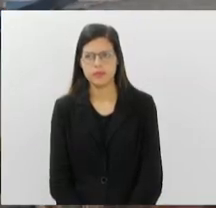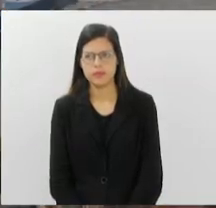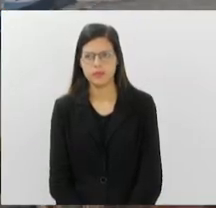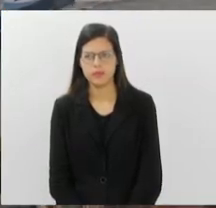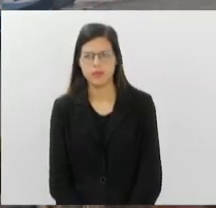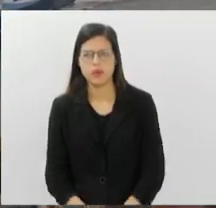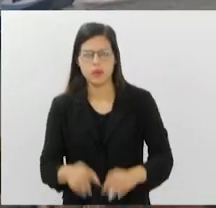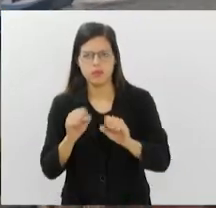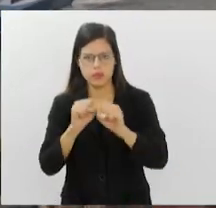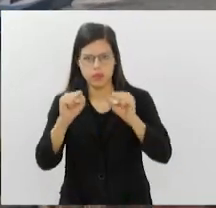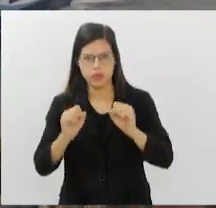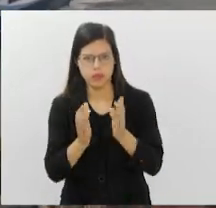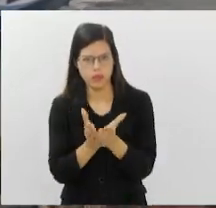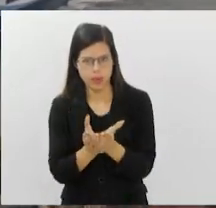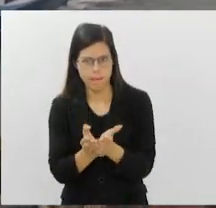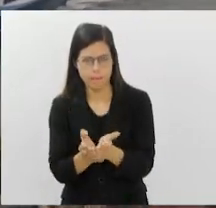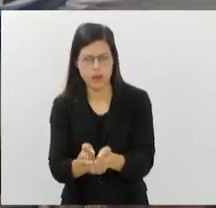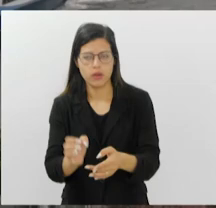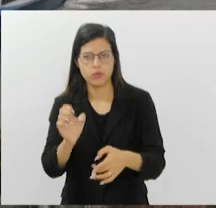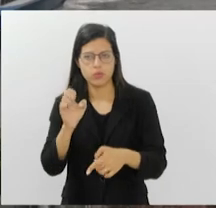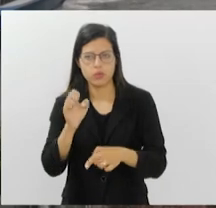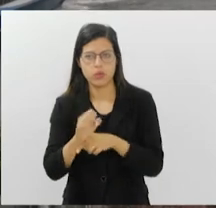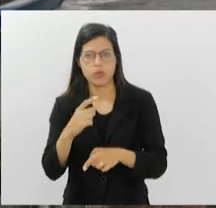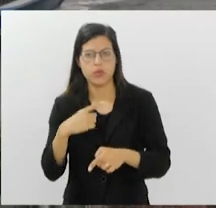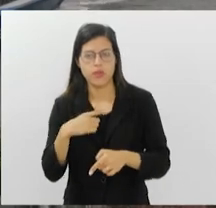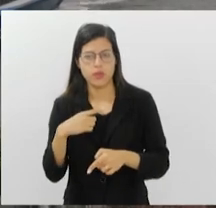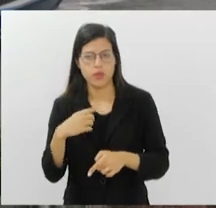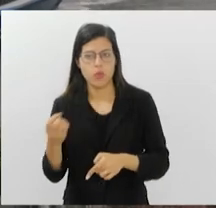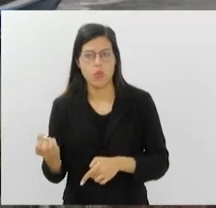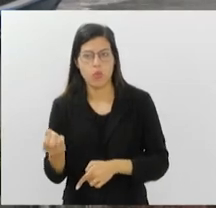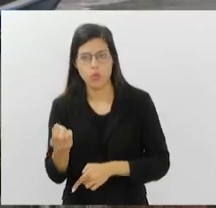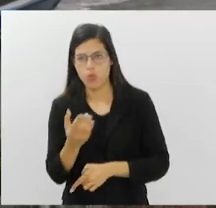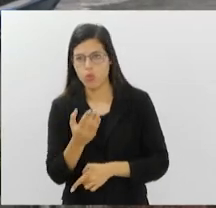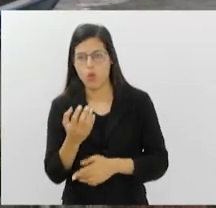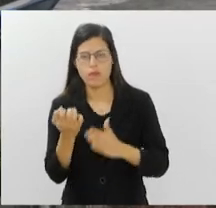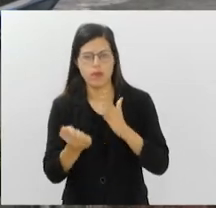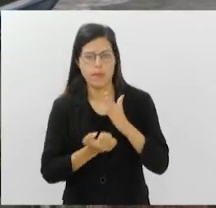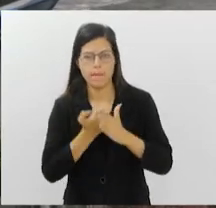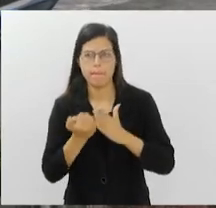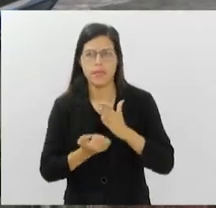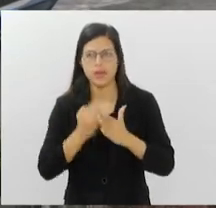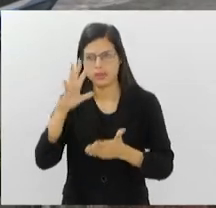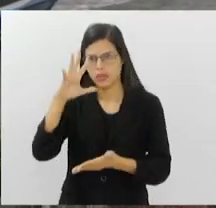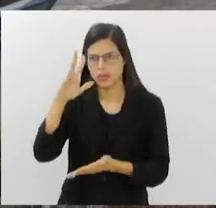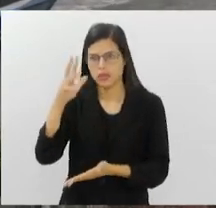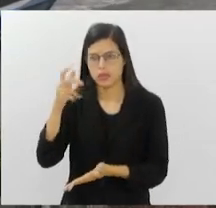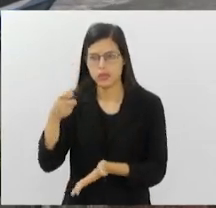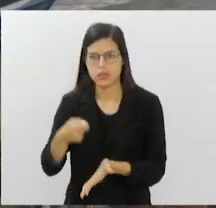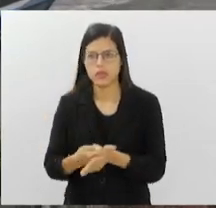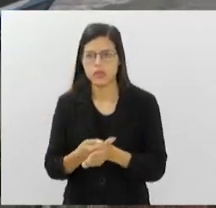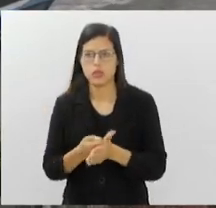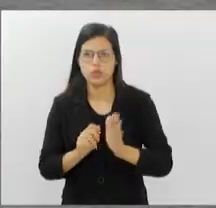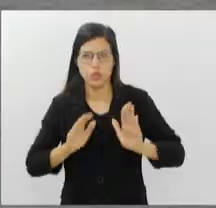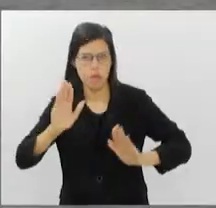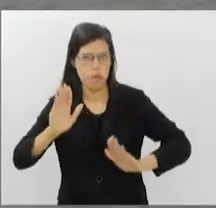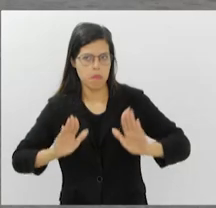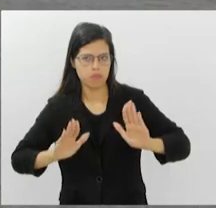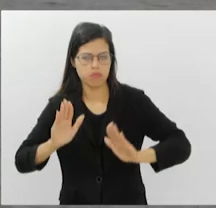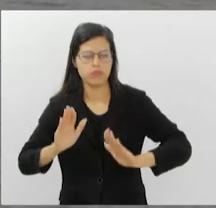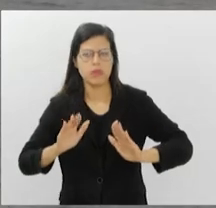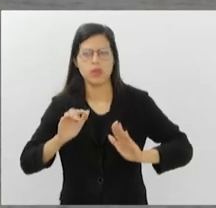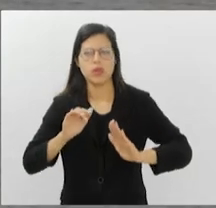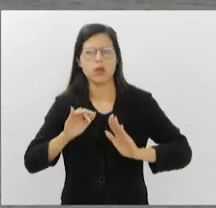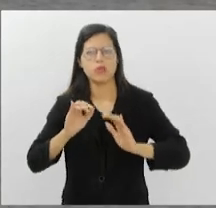O sistema de barcas no estado vai ter um novo operador que será decidido por concorrência eletrônica. O governo